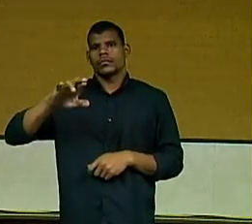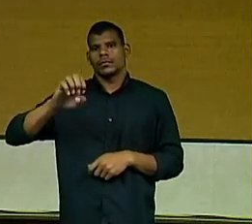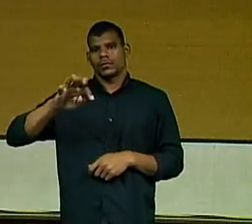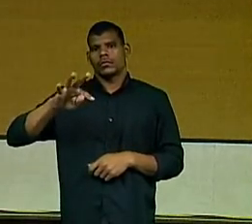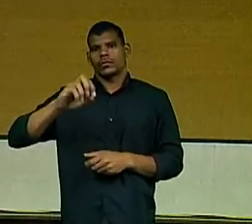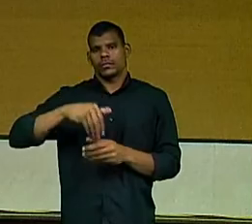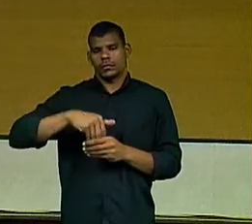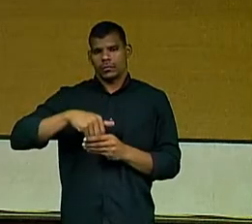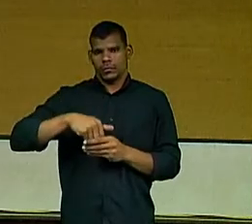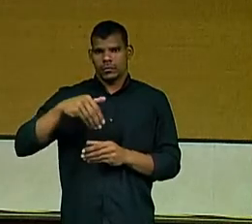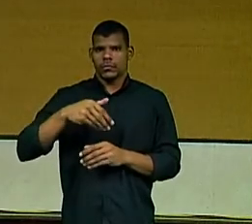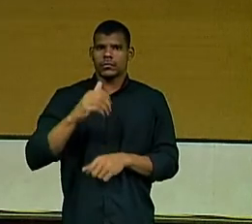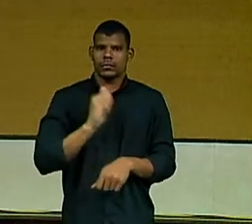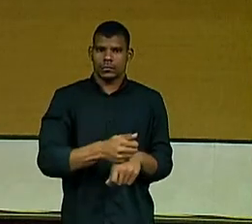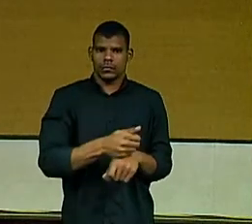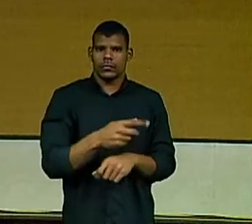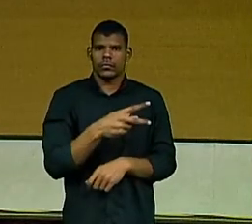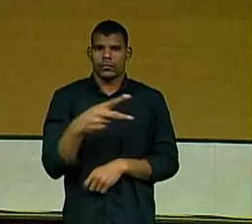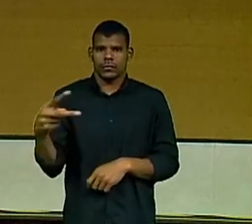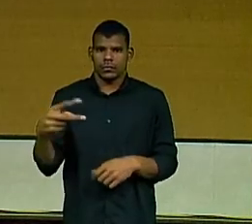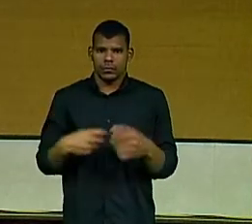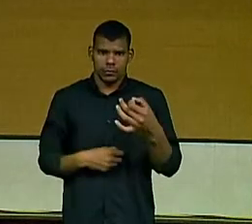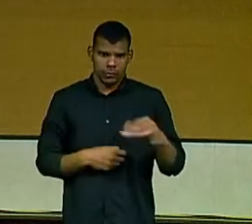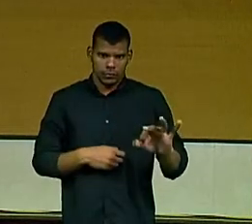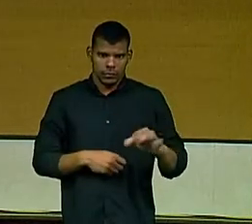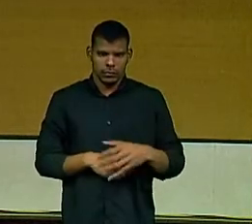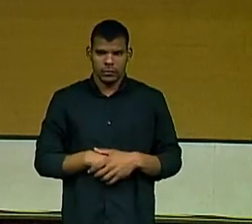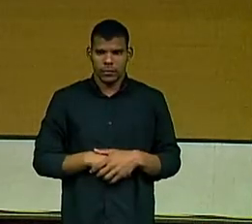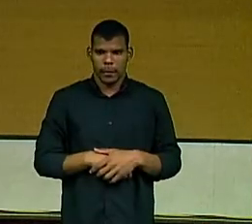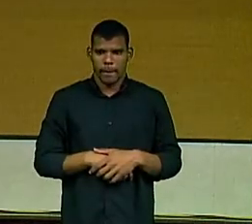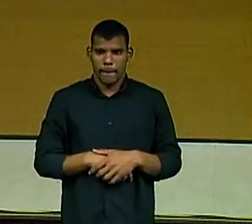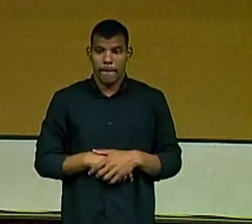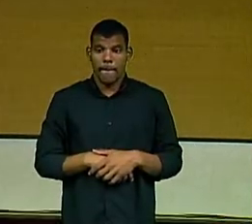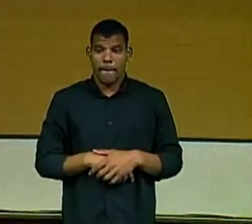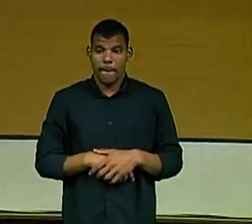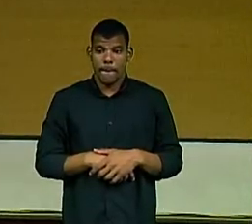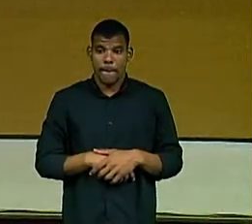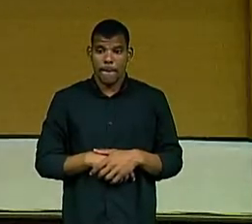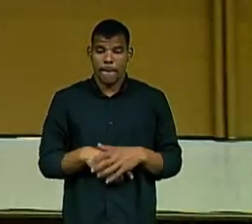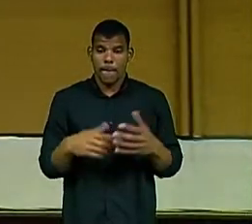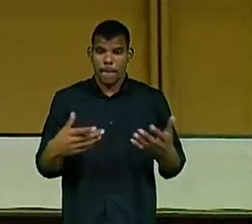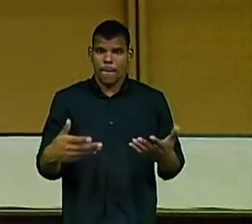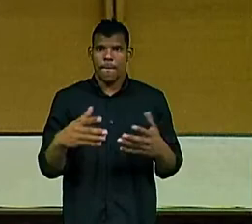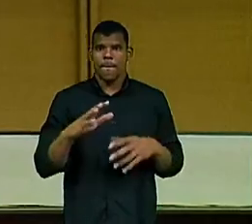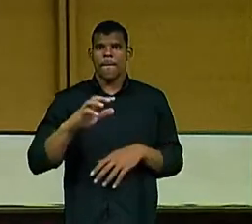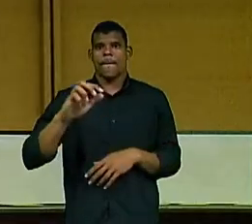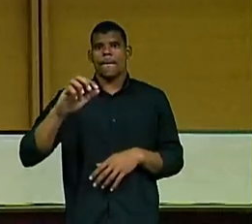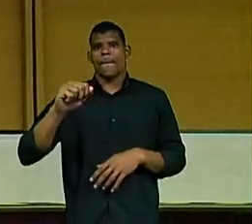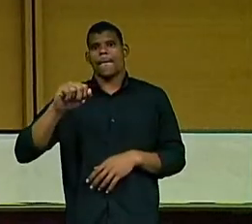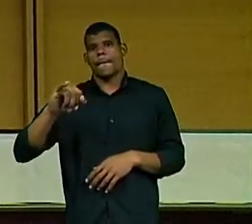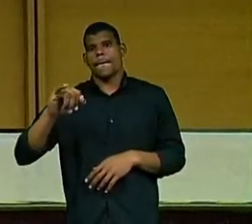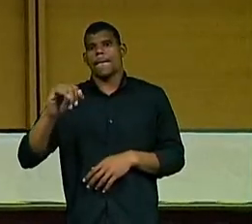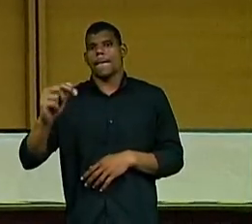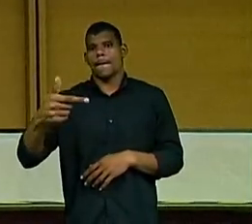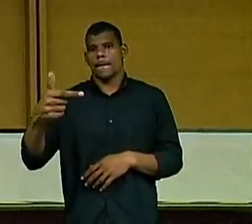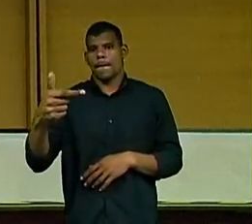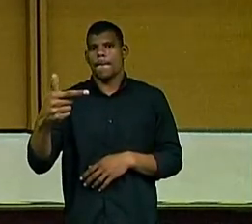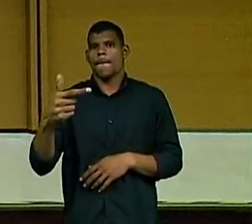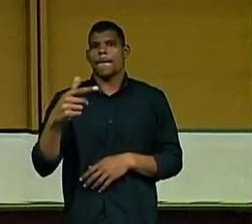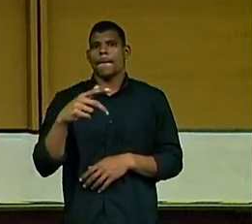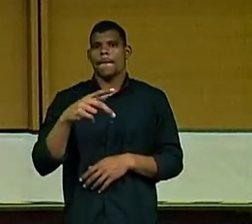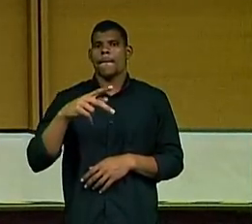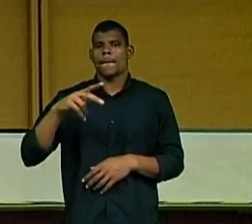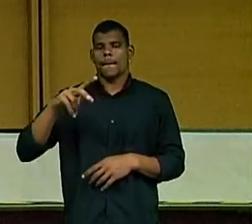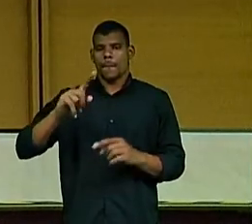para Presidente certo ok então a E2 B